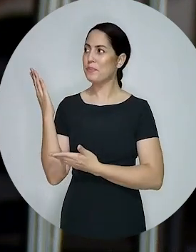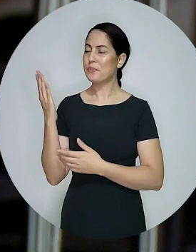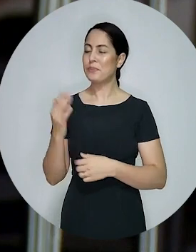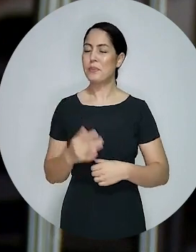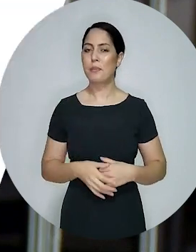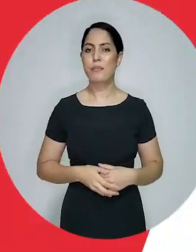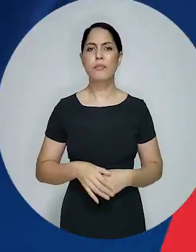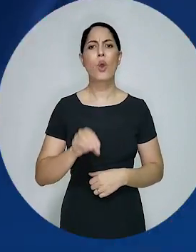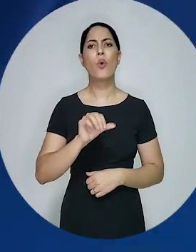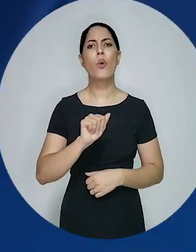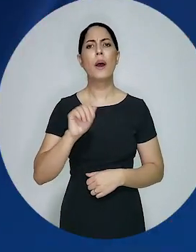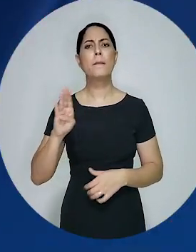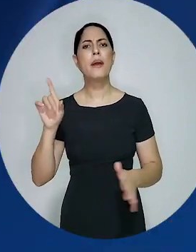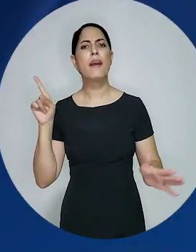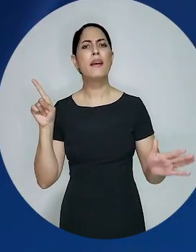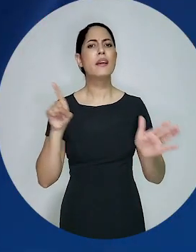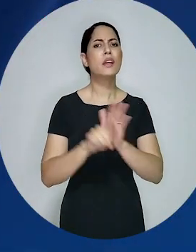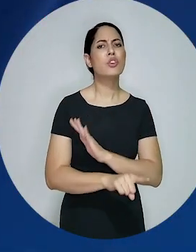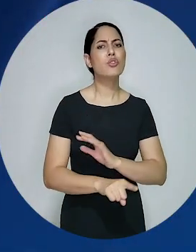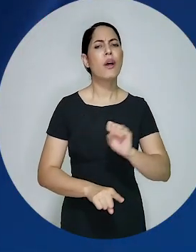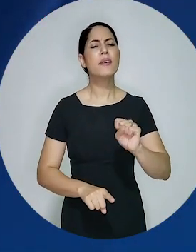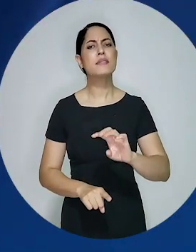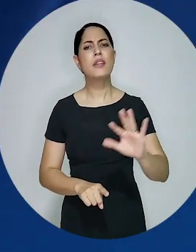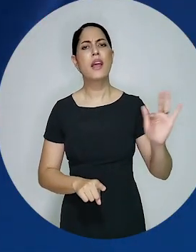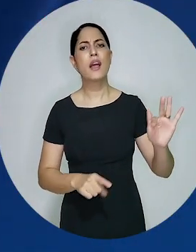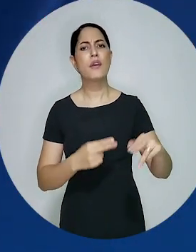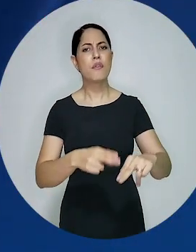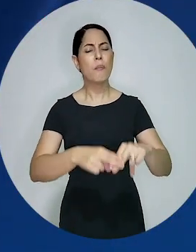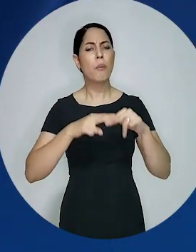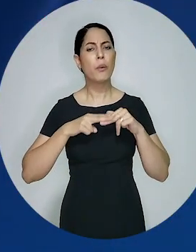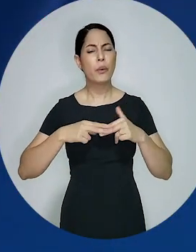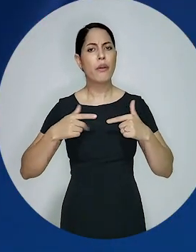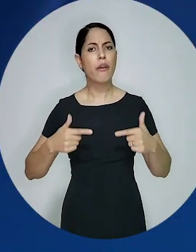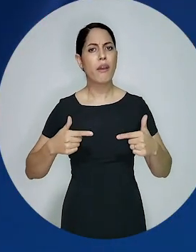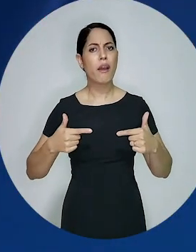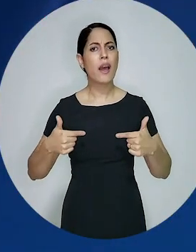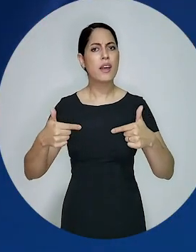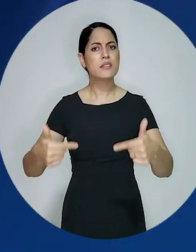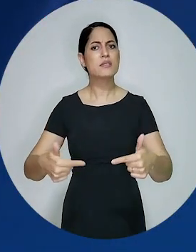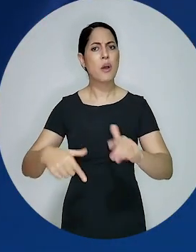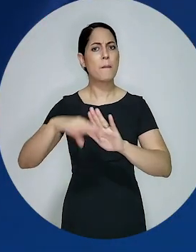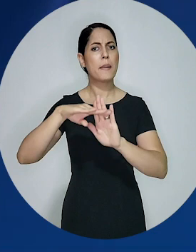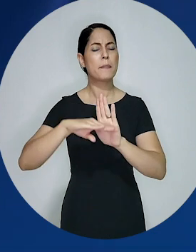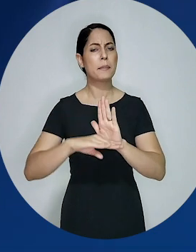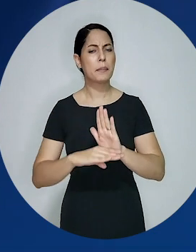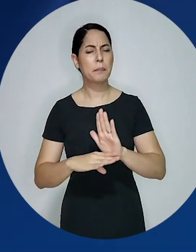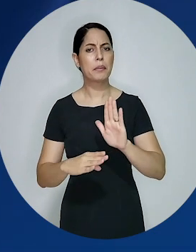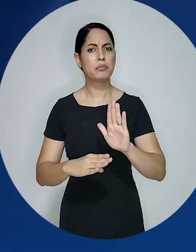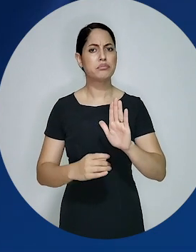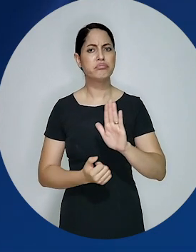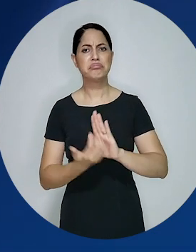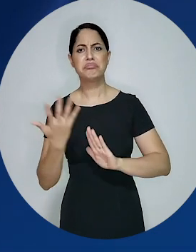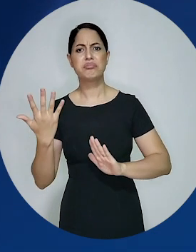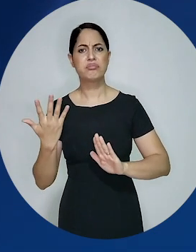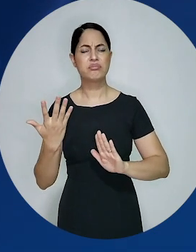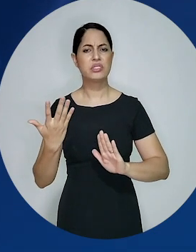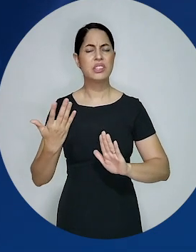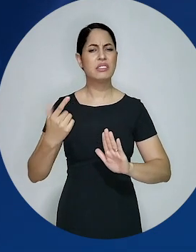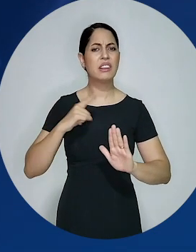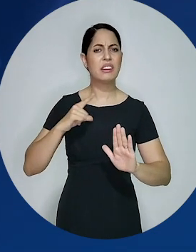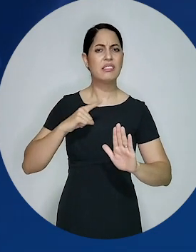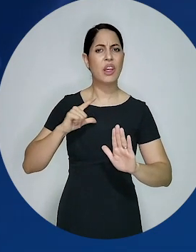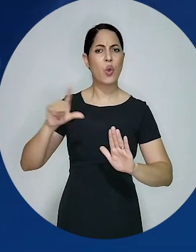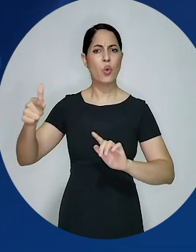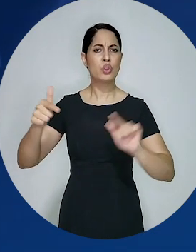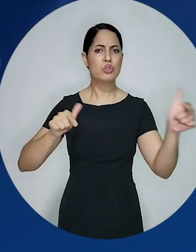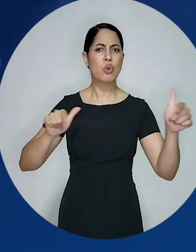OAB. A ordem questiona na Suprema Corte atos normativos e condutas específicas, bem como uma